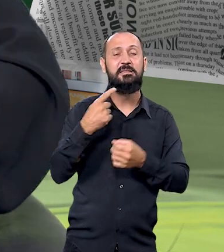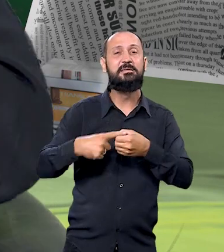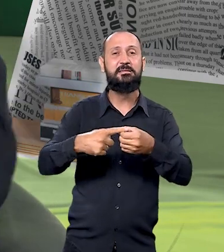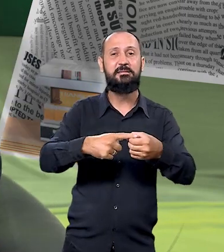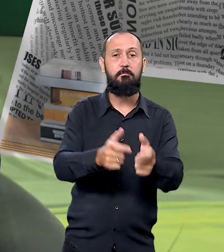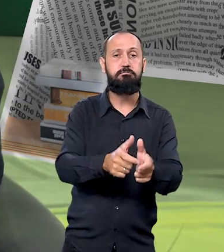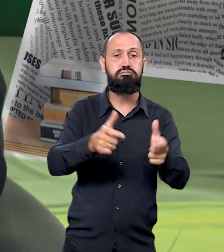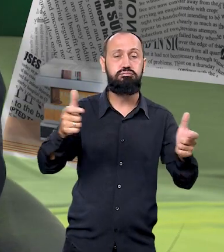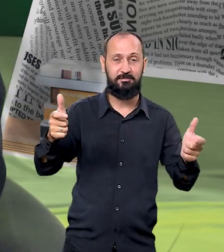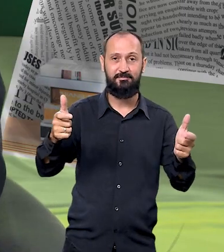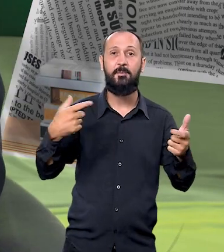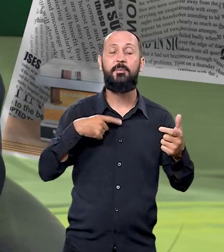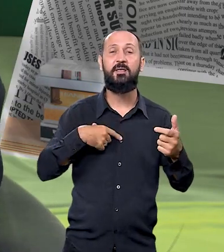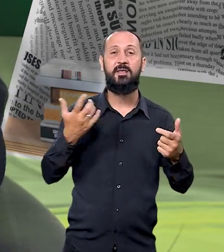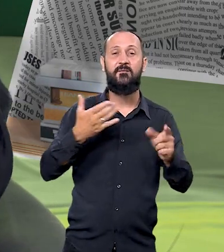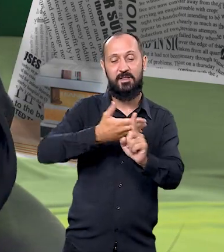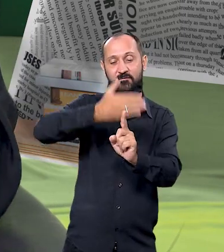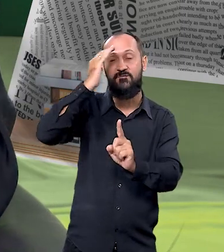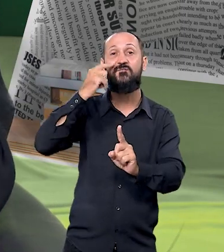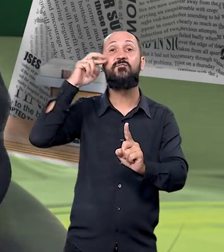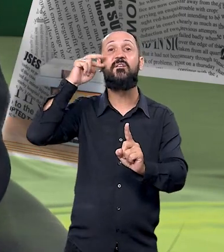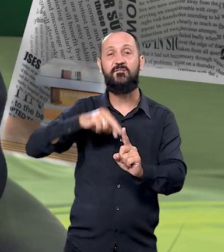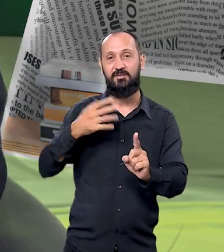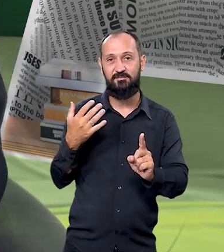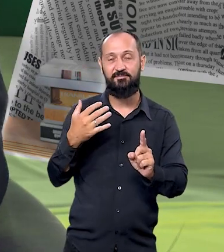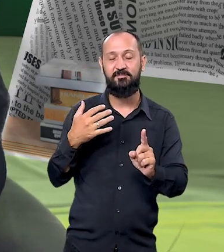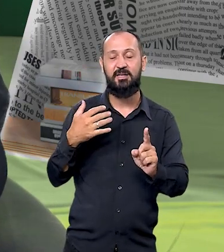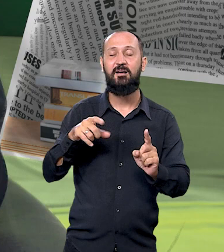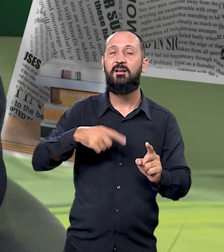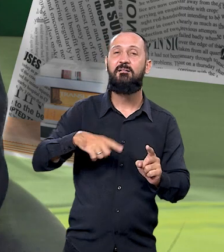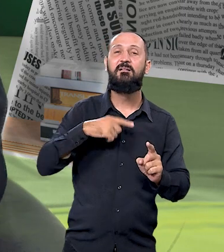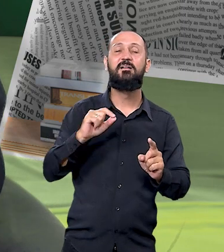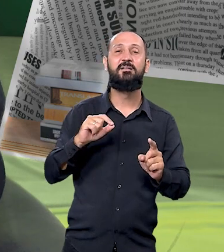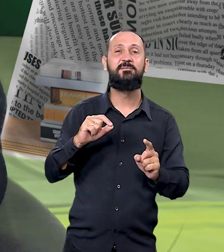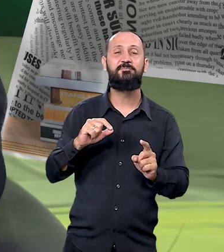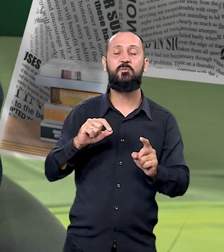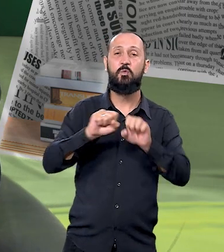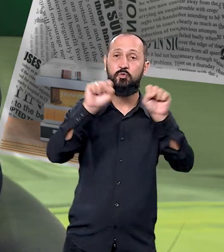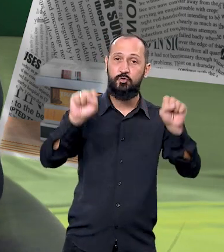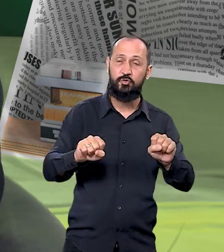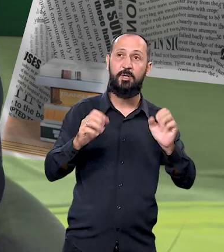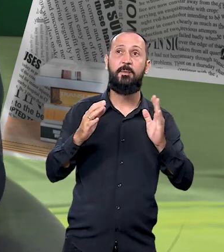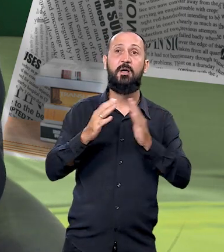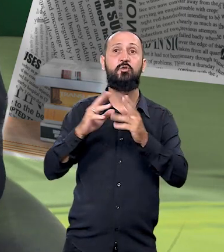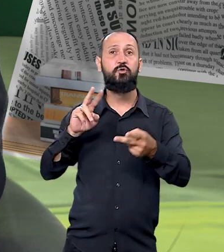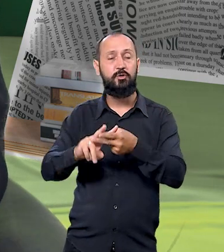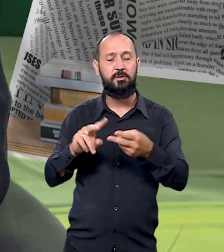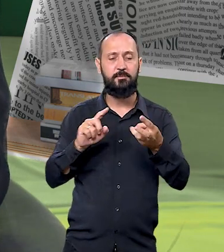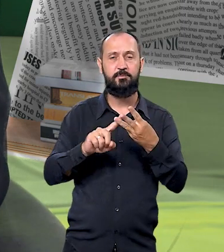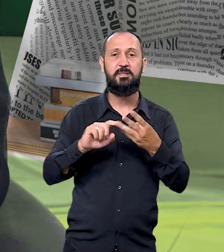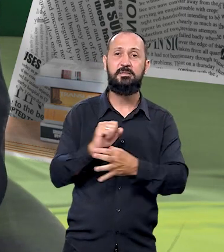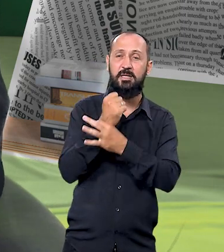rede de atenção, que envolve o sistema judiciário, segurança pública, a saúde, a assistência social, precisa